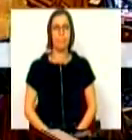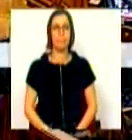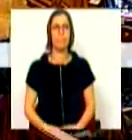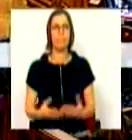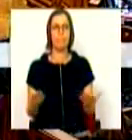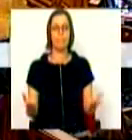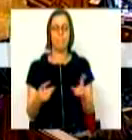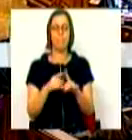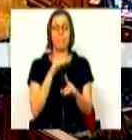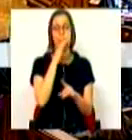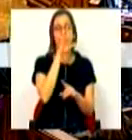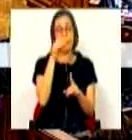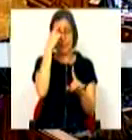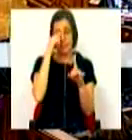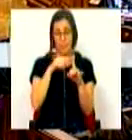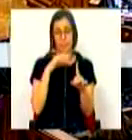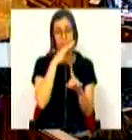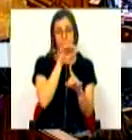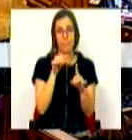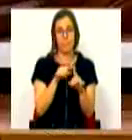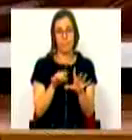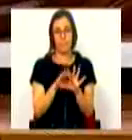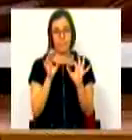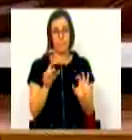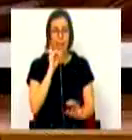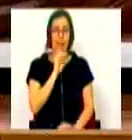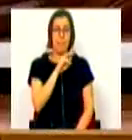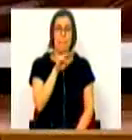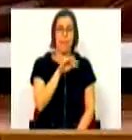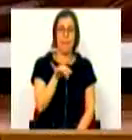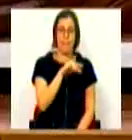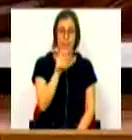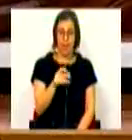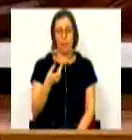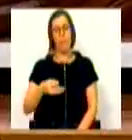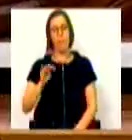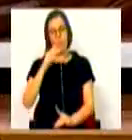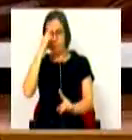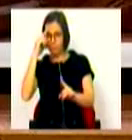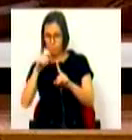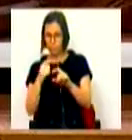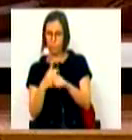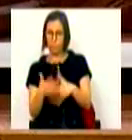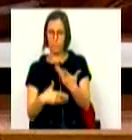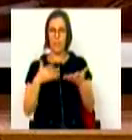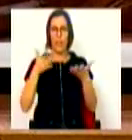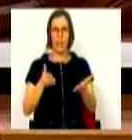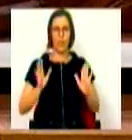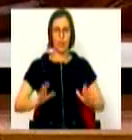É para famílias como as da Mariana que o PS trabalha para